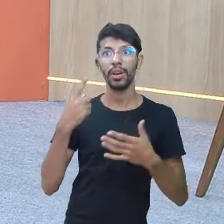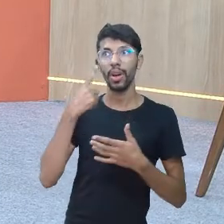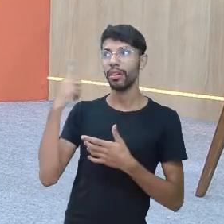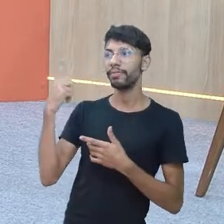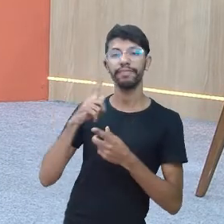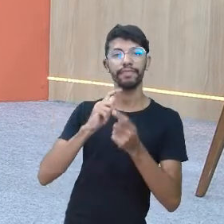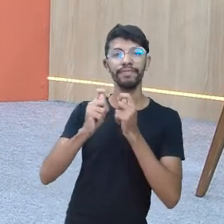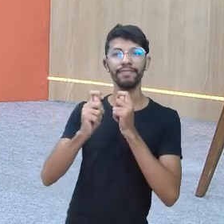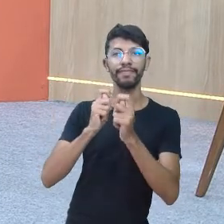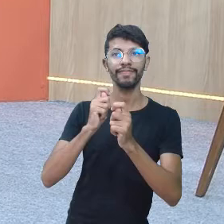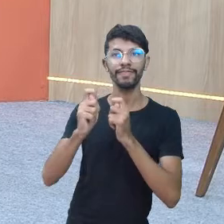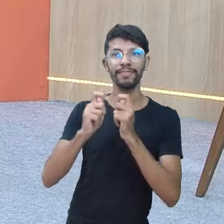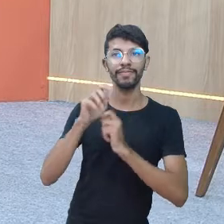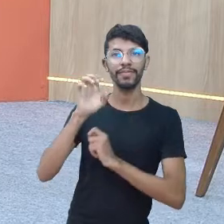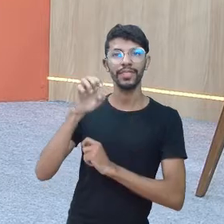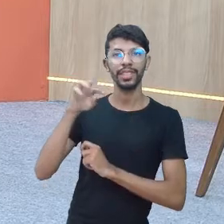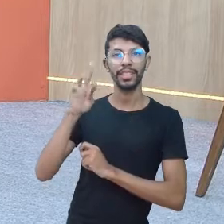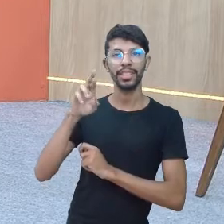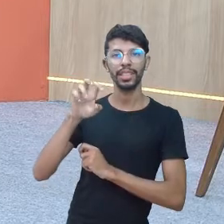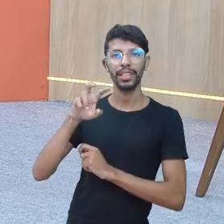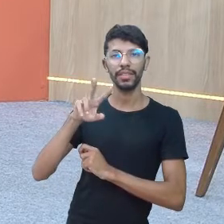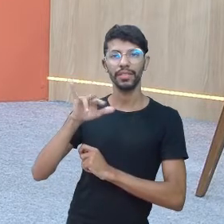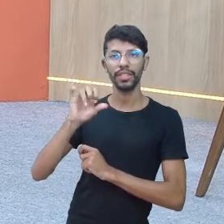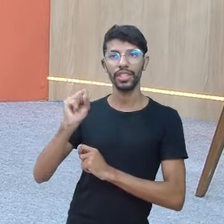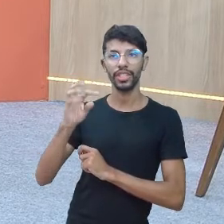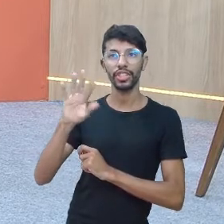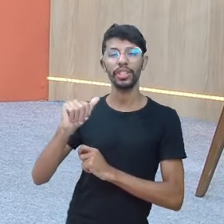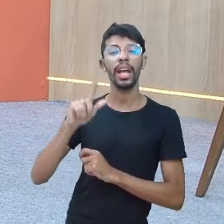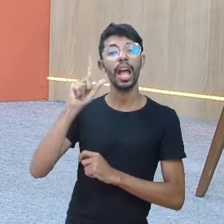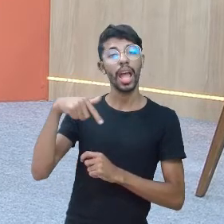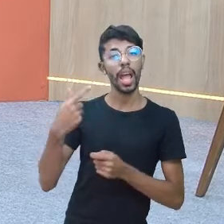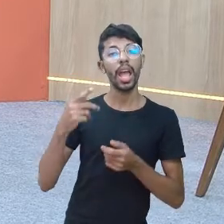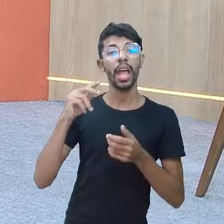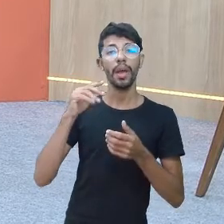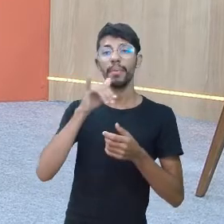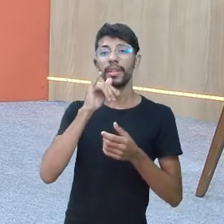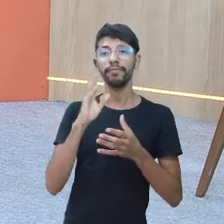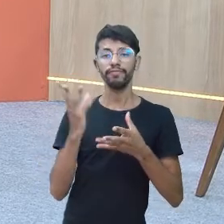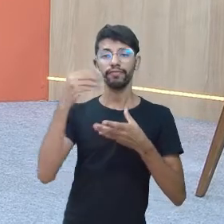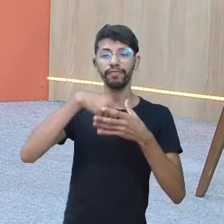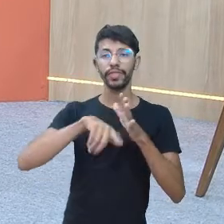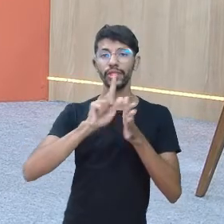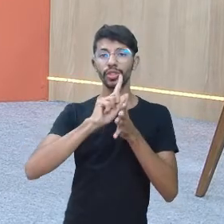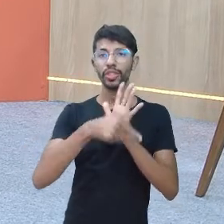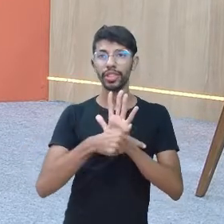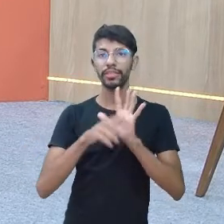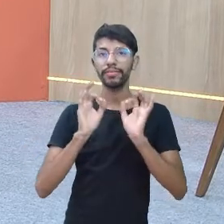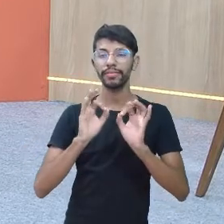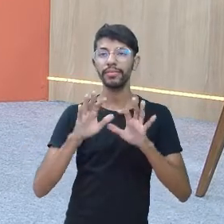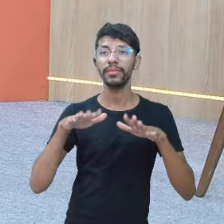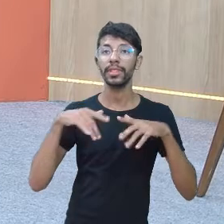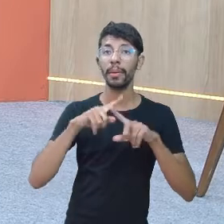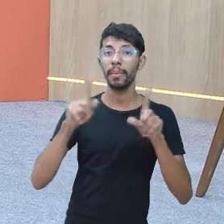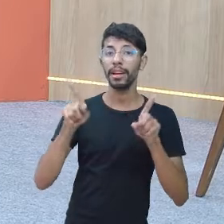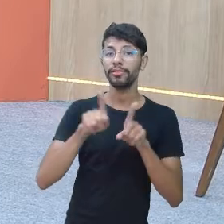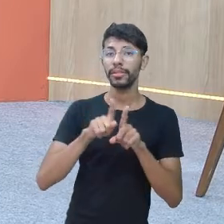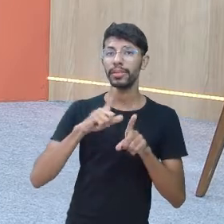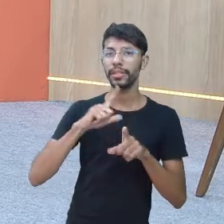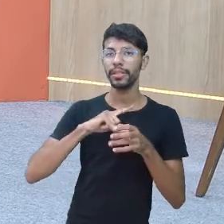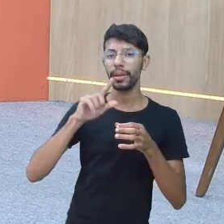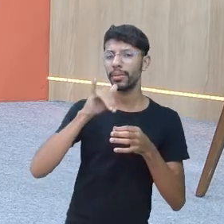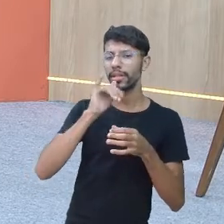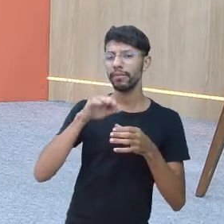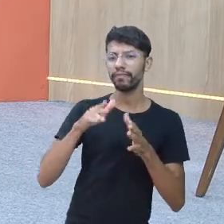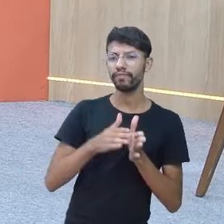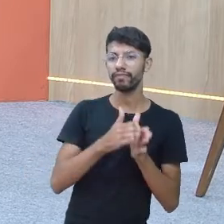um recurso utilizado aí dentro desse gênero textual, que é a notícia e a reportagem. Mas também pode existir à parte, né, como um